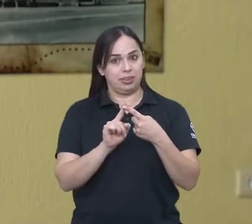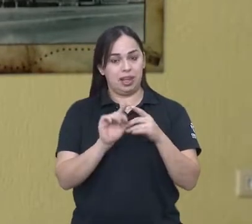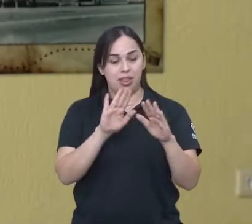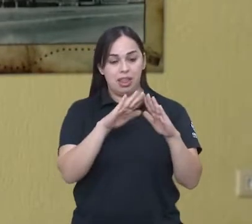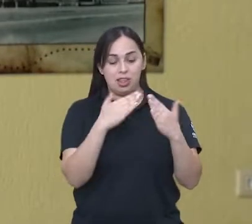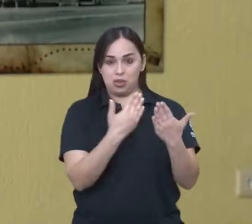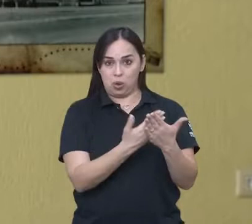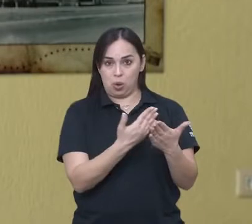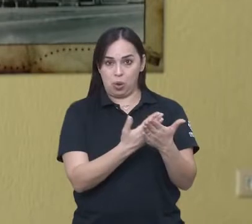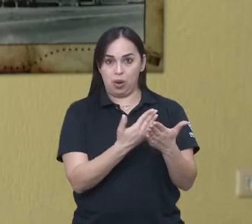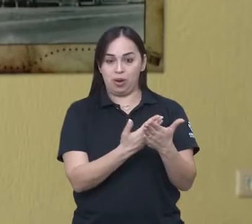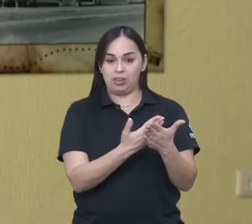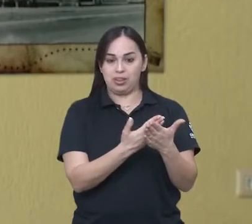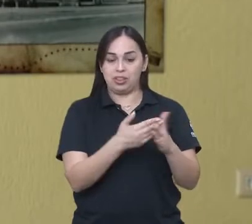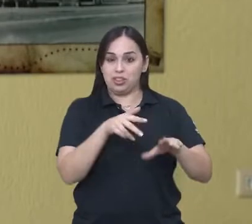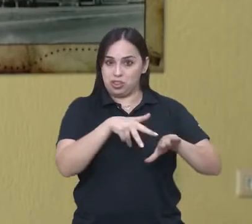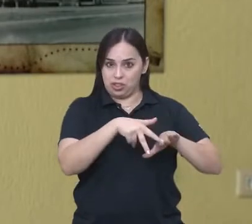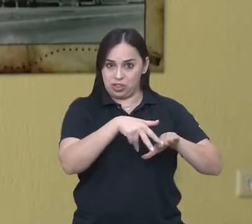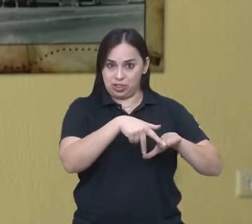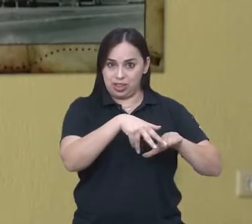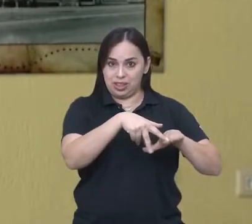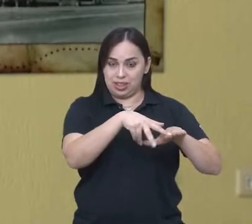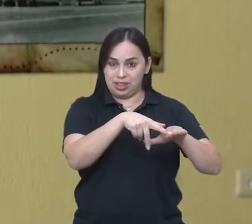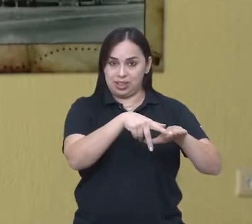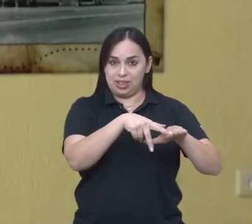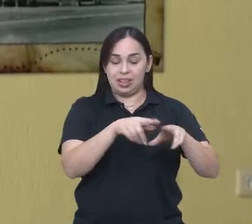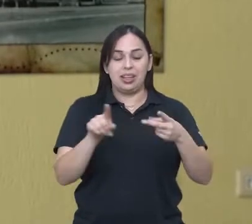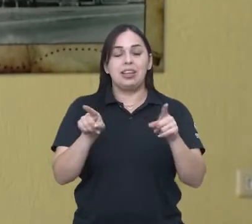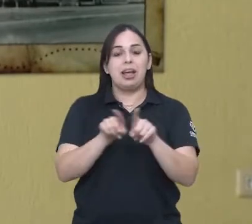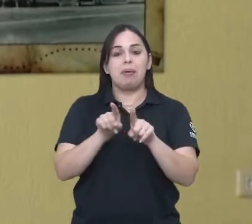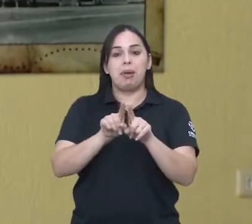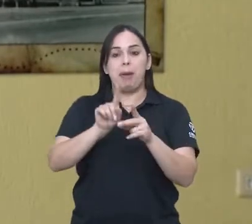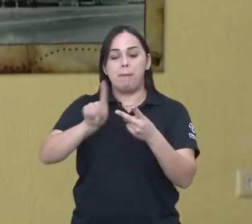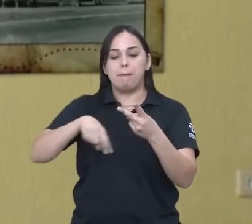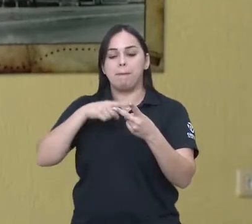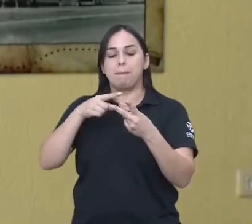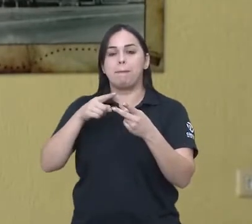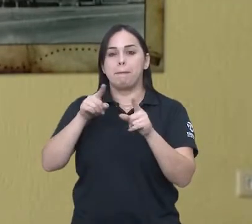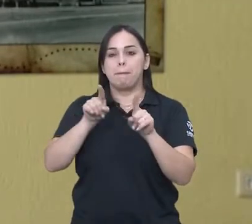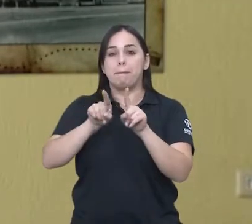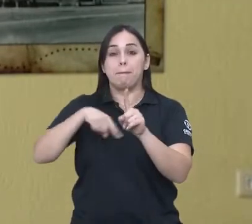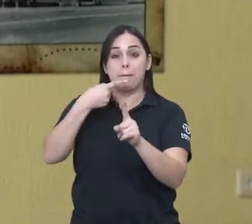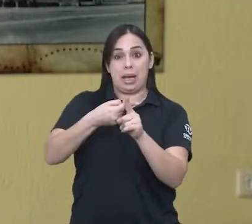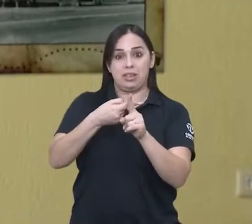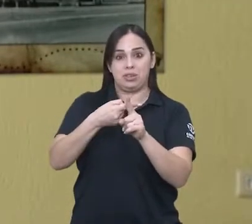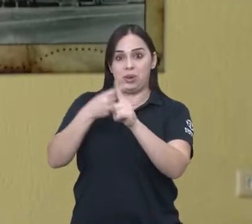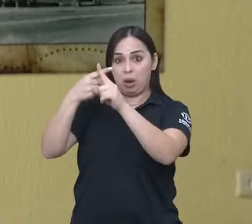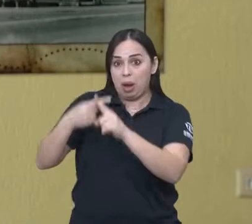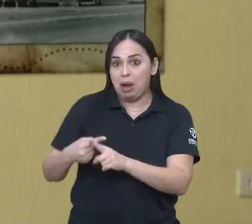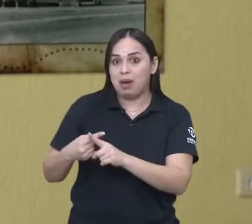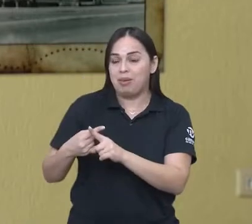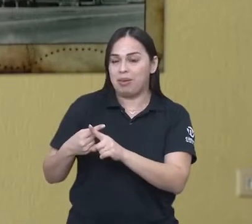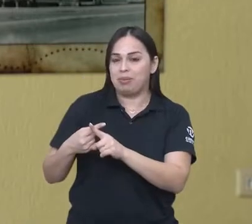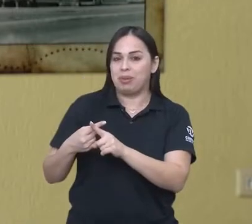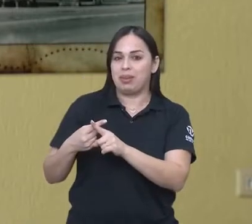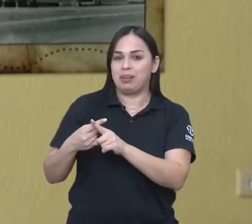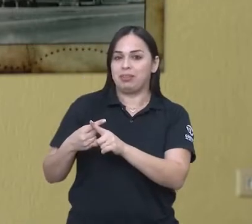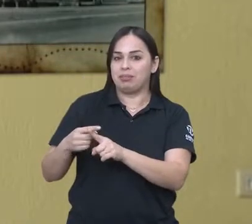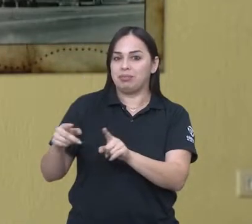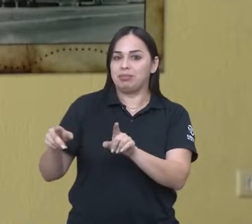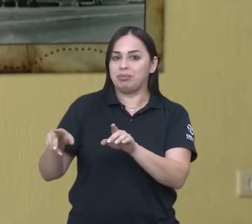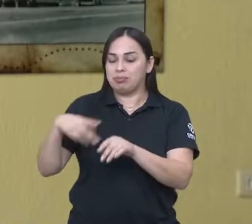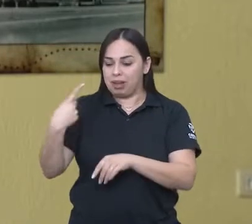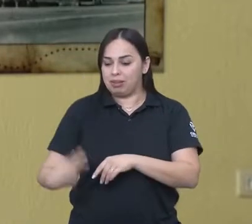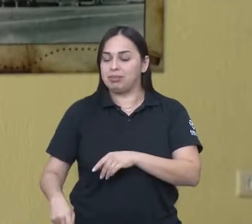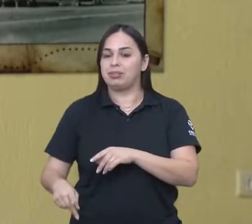primeiro foi a Escolinha Pública Municipal de Skate. E a ideia do campeonato municipal é para agregar esse primeiro projeto